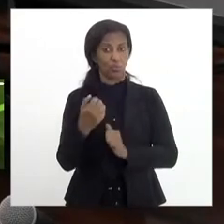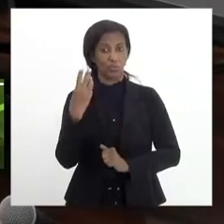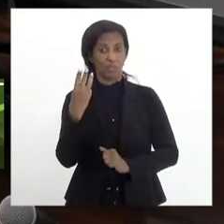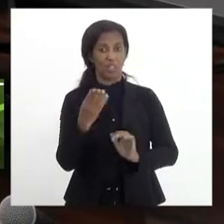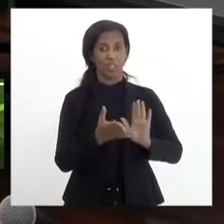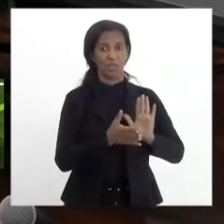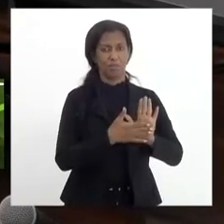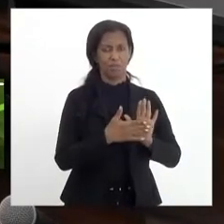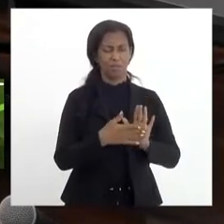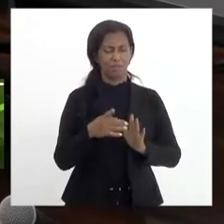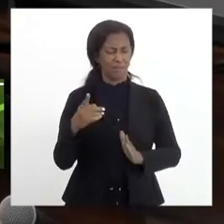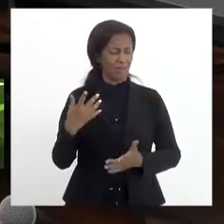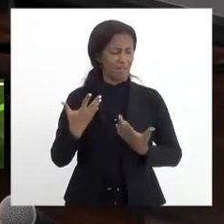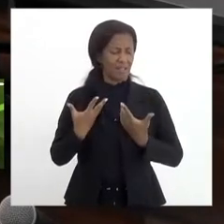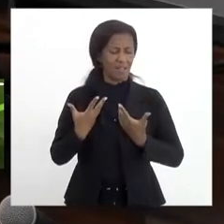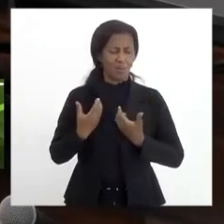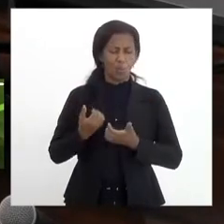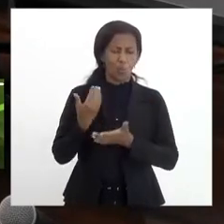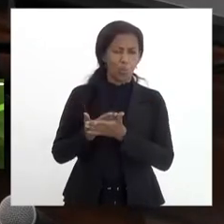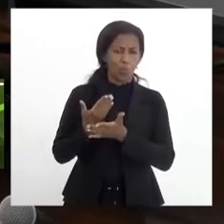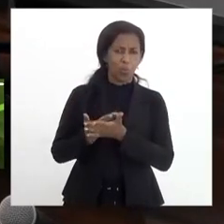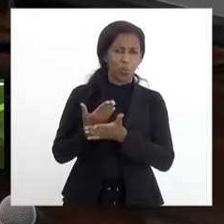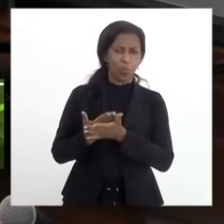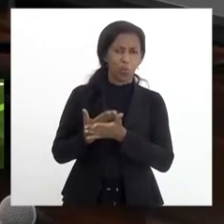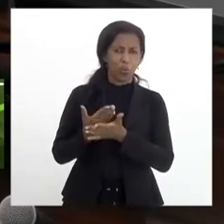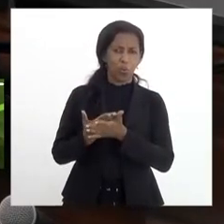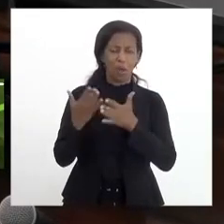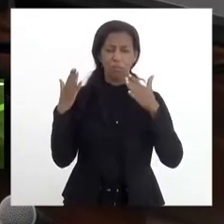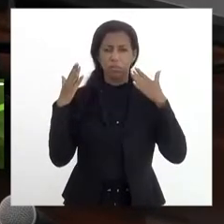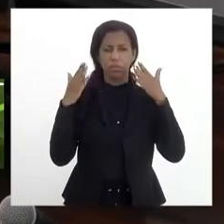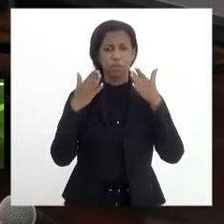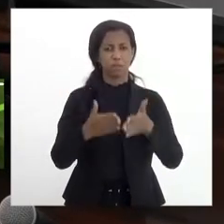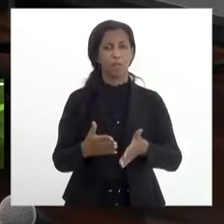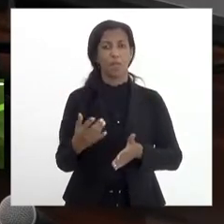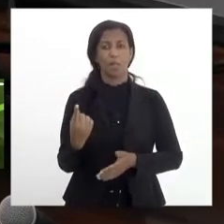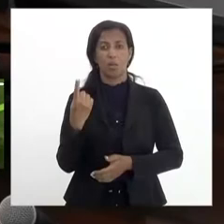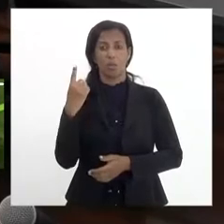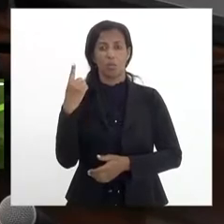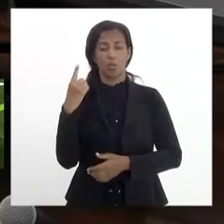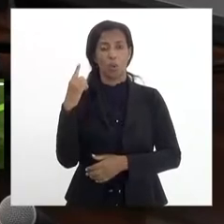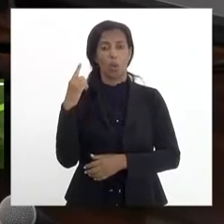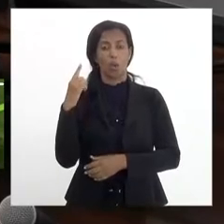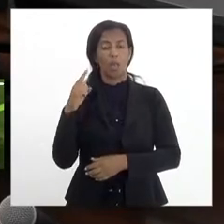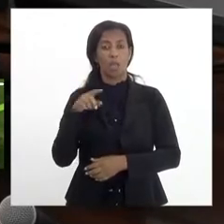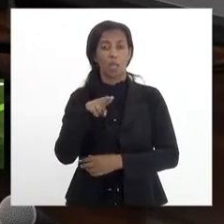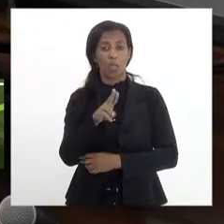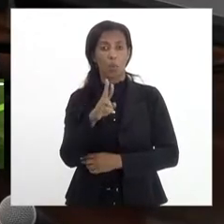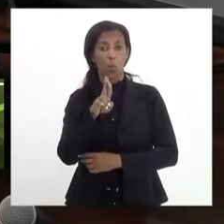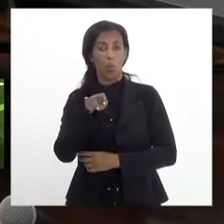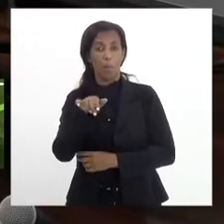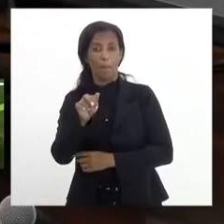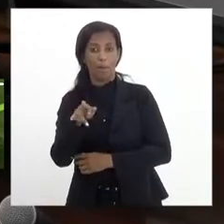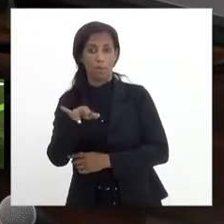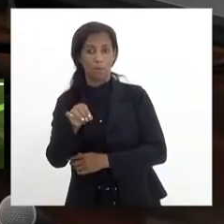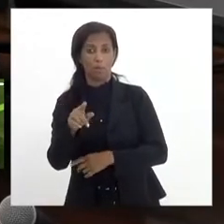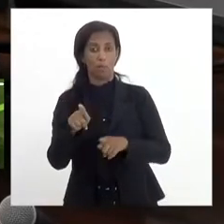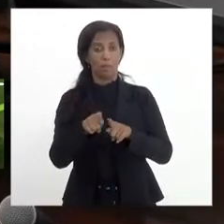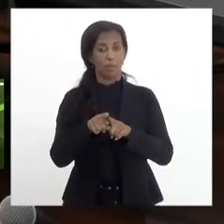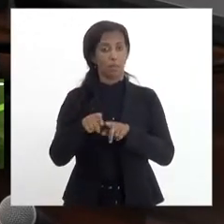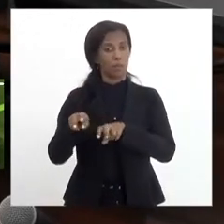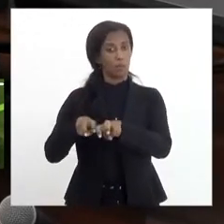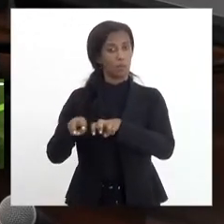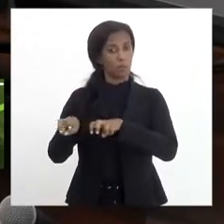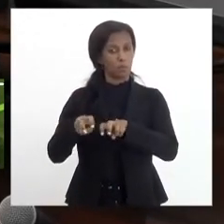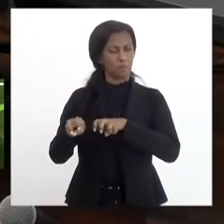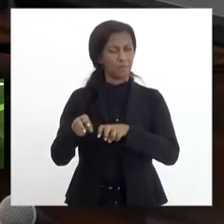incansável estudioso sobre mobilidade urbana, não só em urbanismo, como o transporte. Então, saudar o deputado Eliomar, que acerta